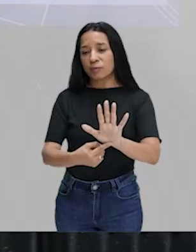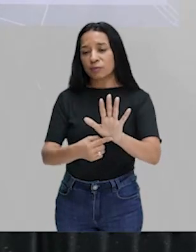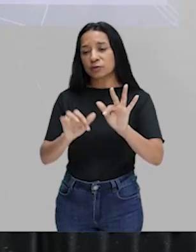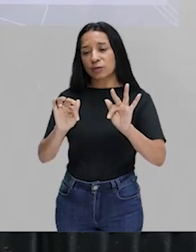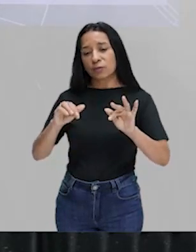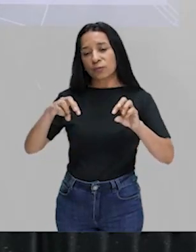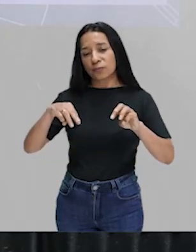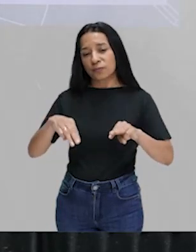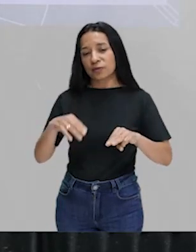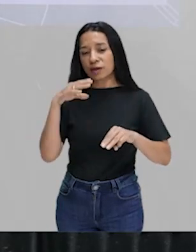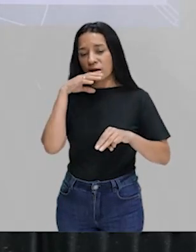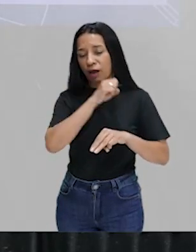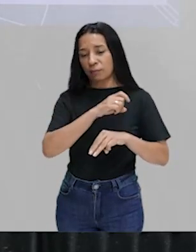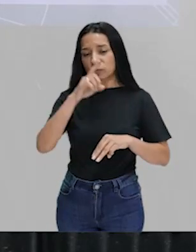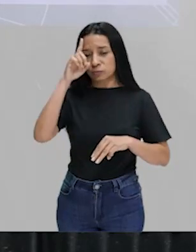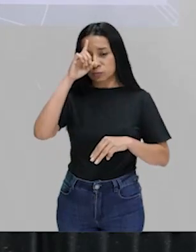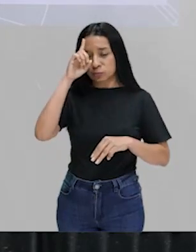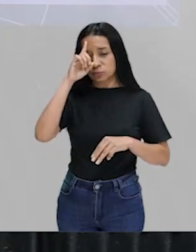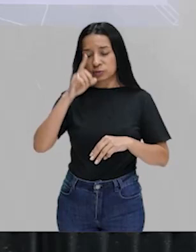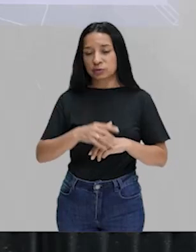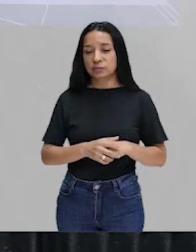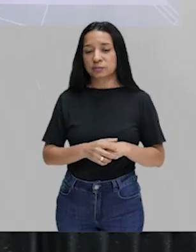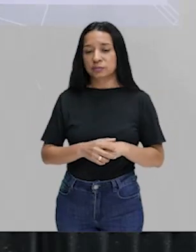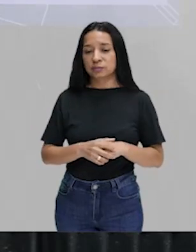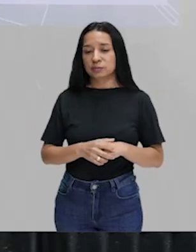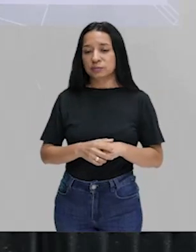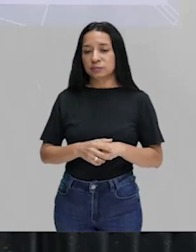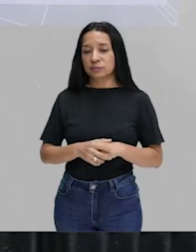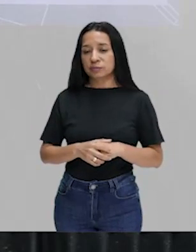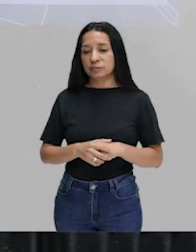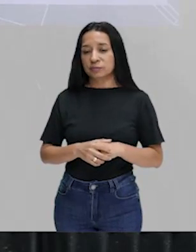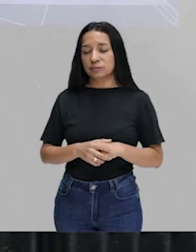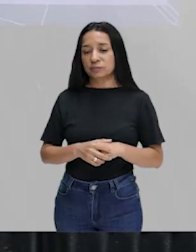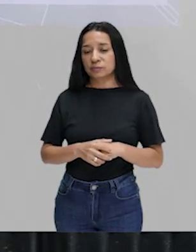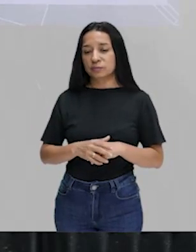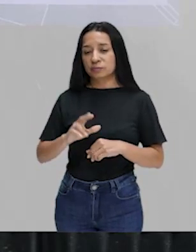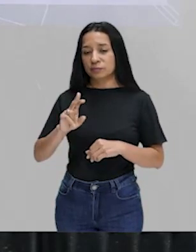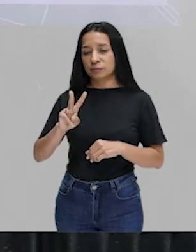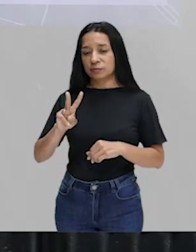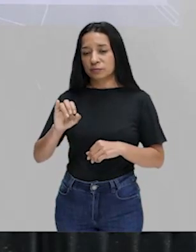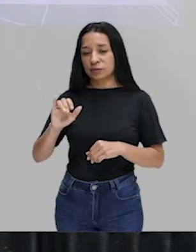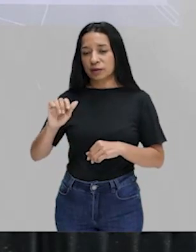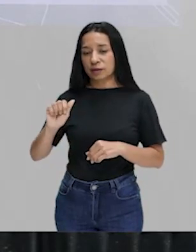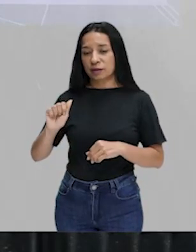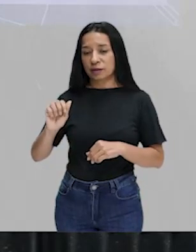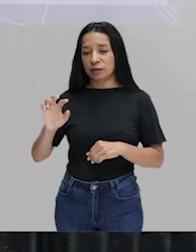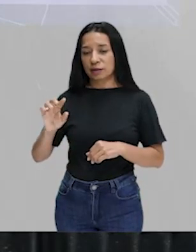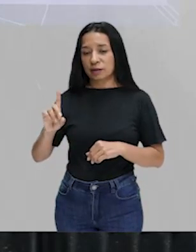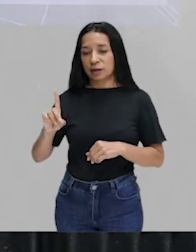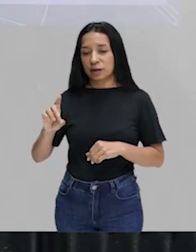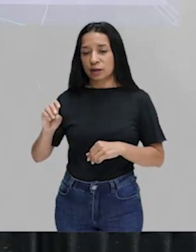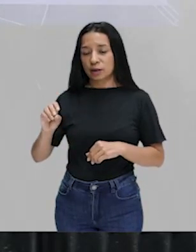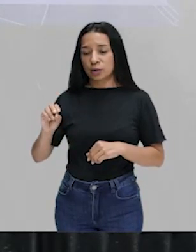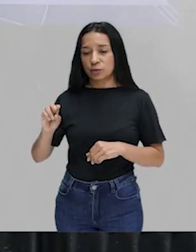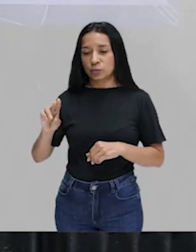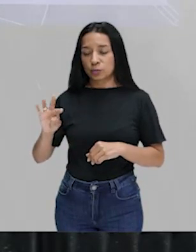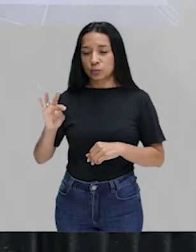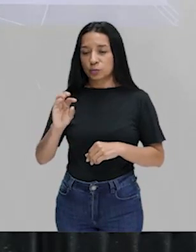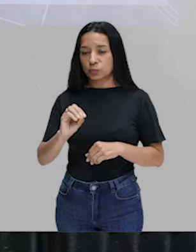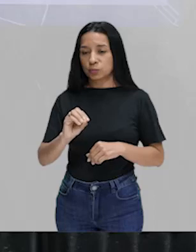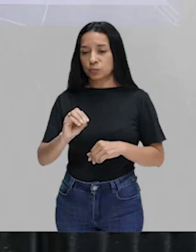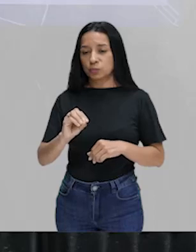tarde feito um viaduto. E esse viaduto, gente, é a menção, uma referência ao elevado Paulo Frontin,